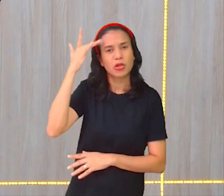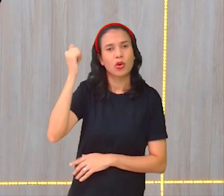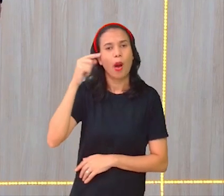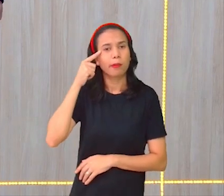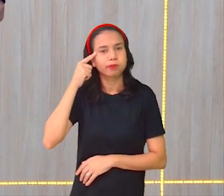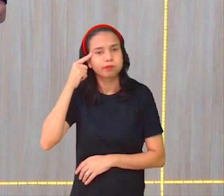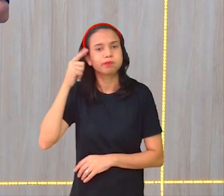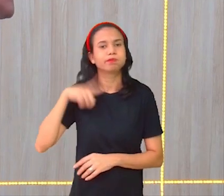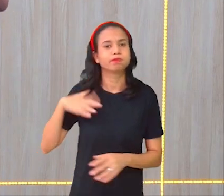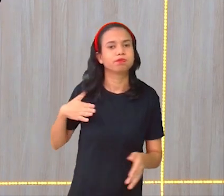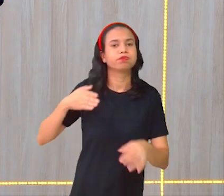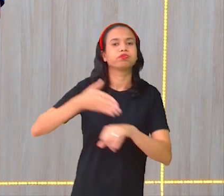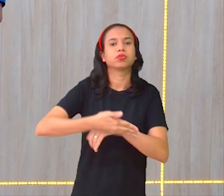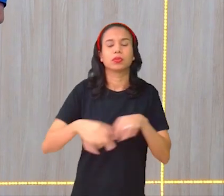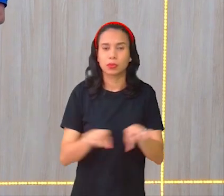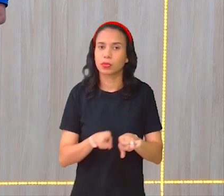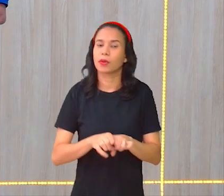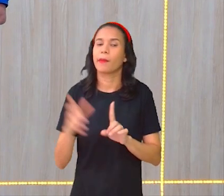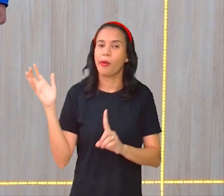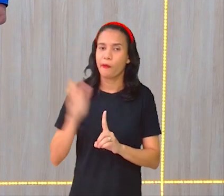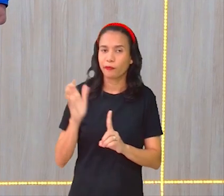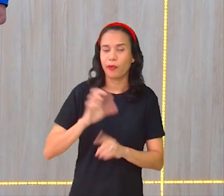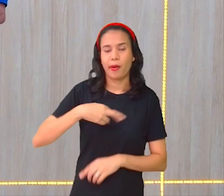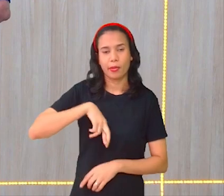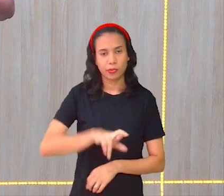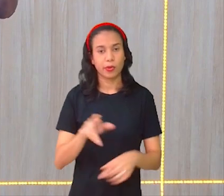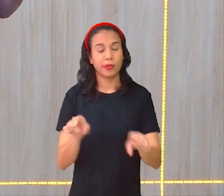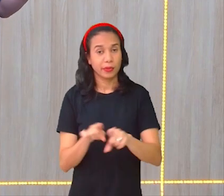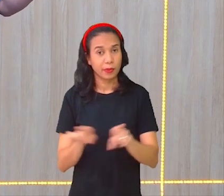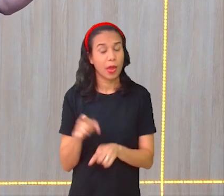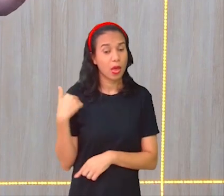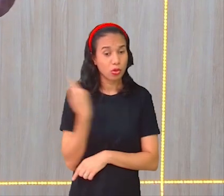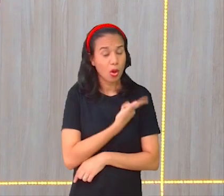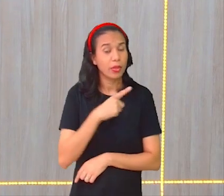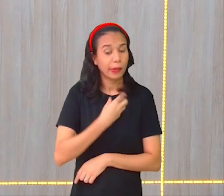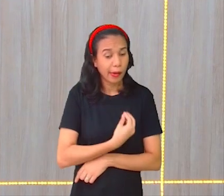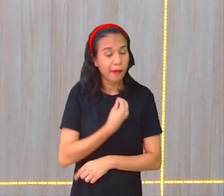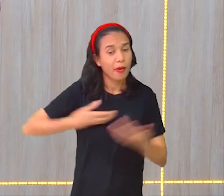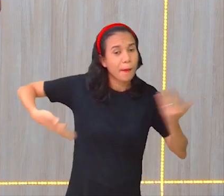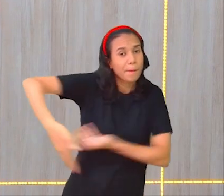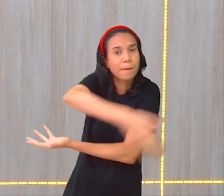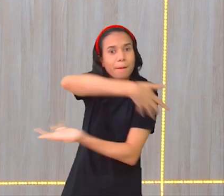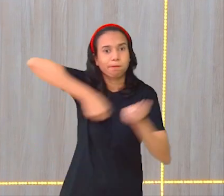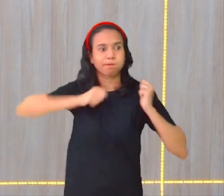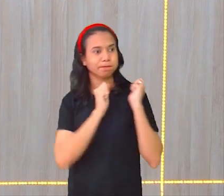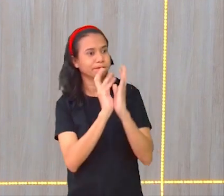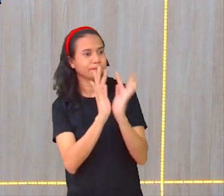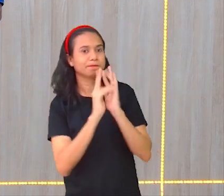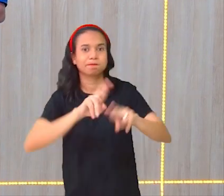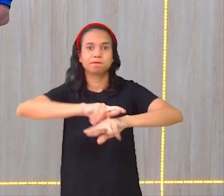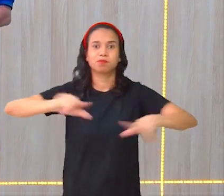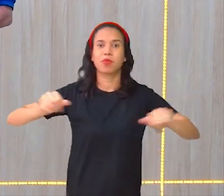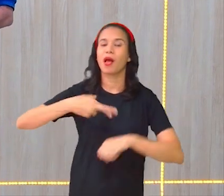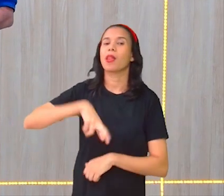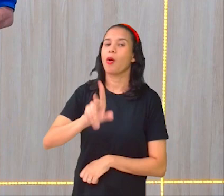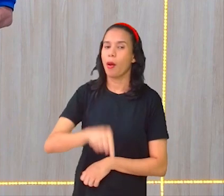têm trazido outras influências religiosas também. Hoje em dia a gente vive essa diversidade religiosa e